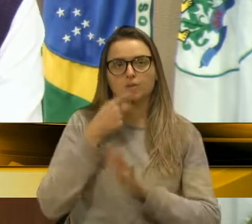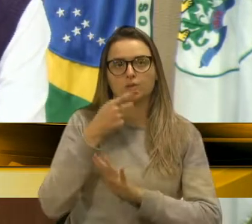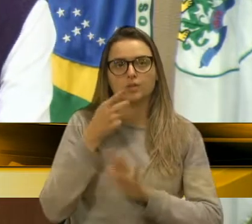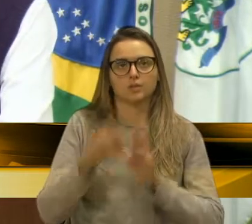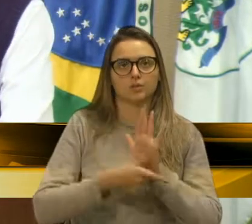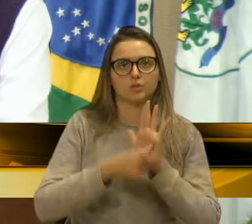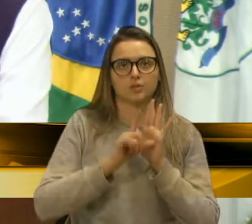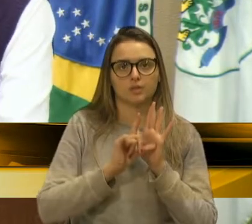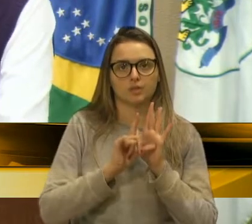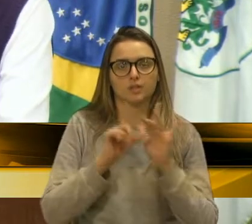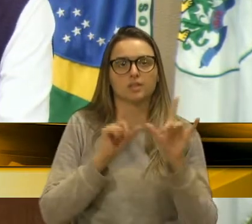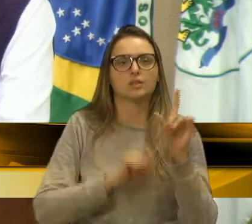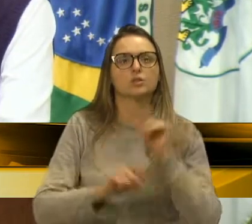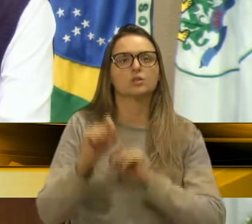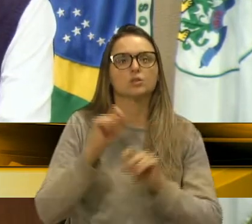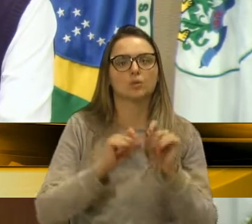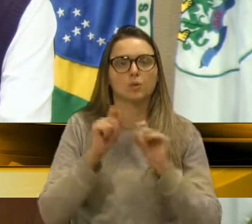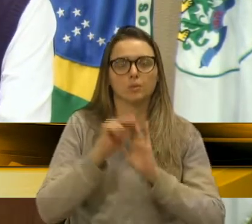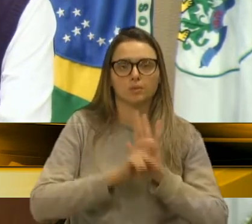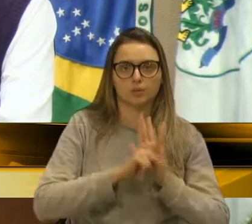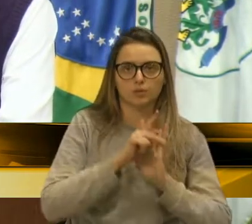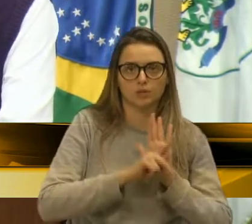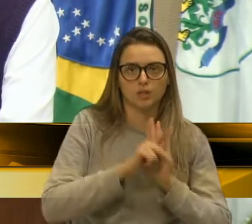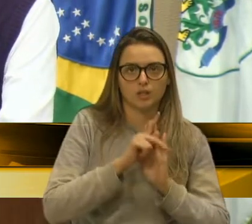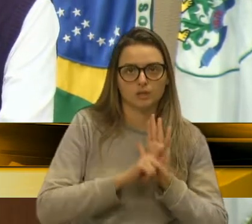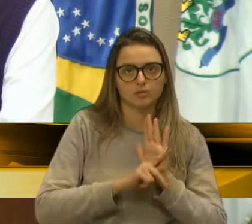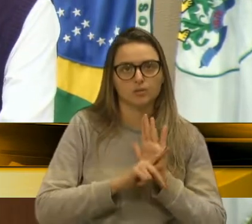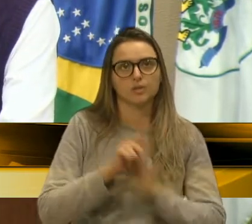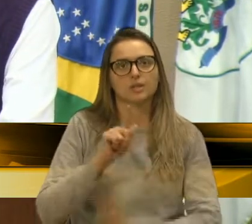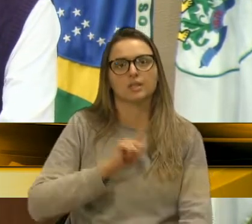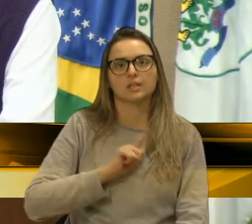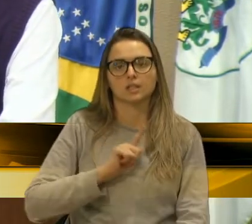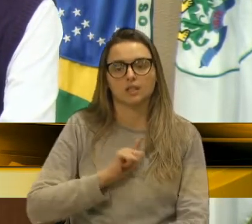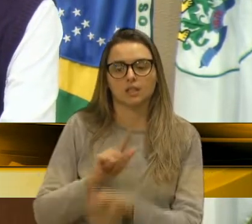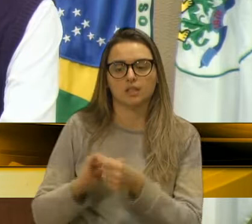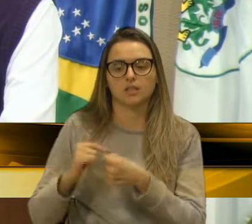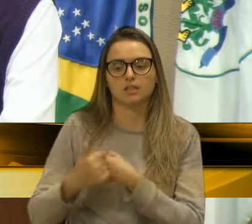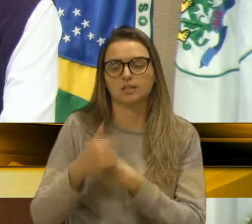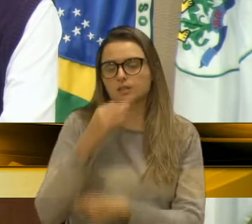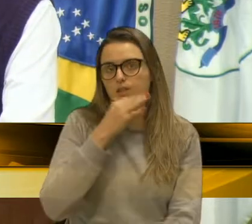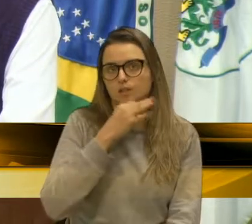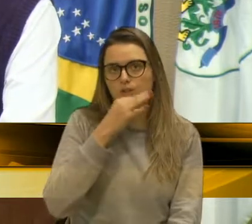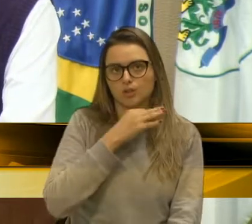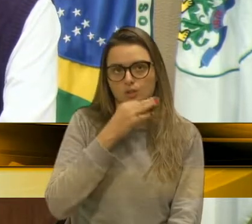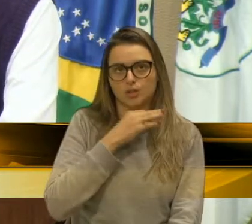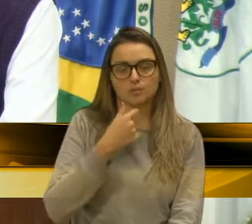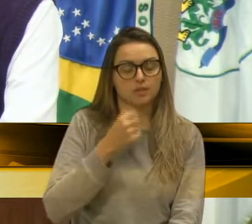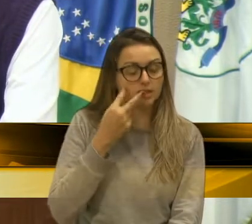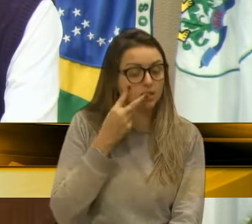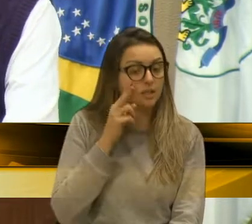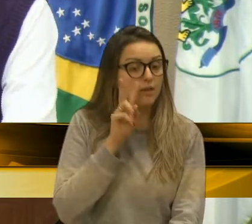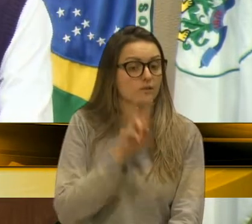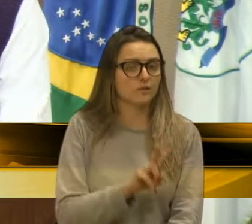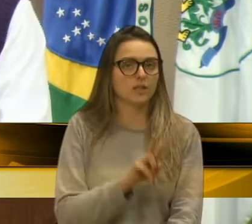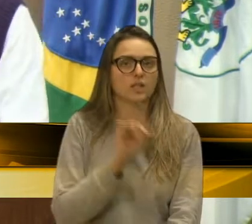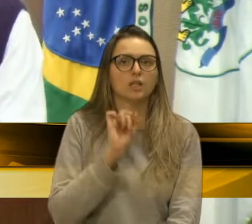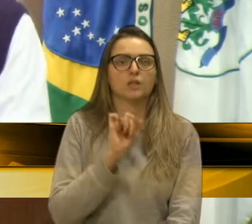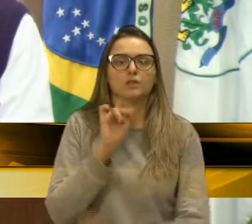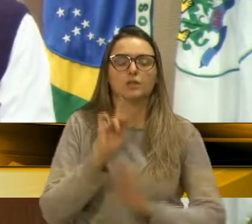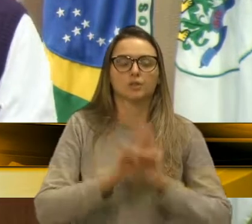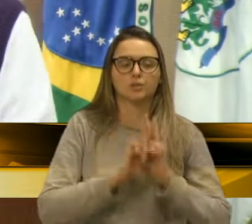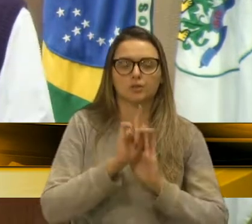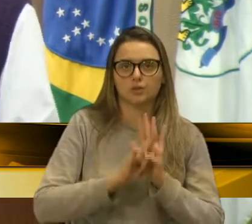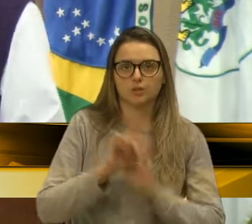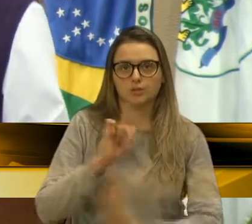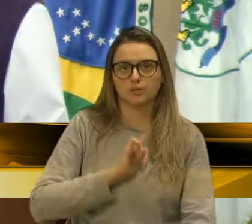anteriormente, também em projetos que temos aí na cidade de Caxias do Sul, temos que ver de perto esses nossos projetos na nossa cidade.